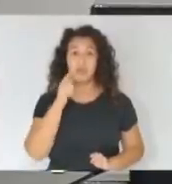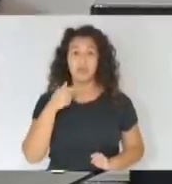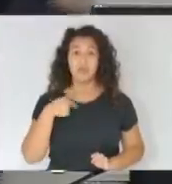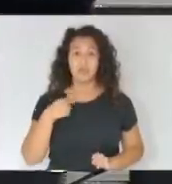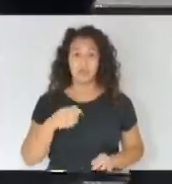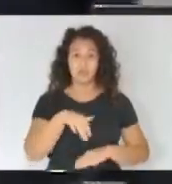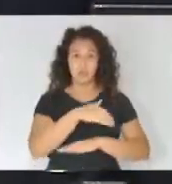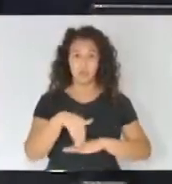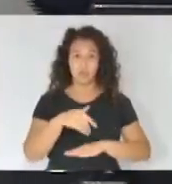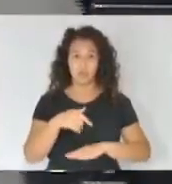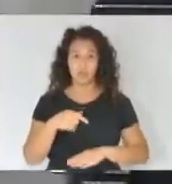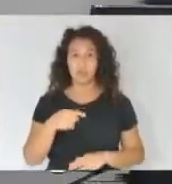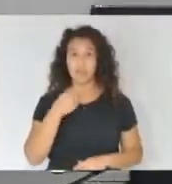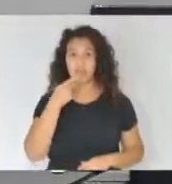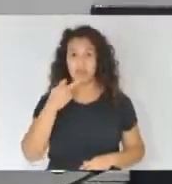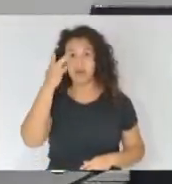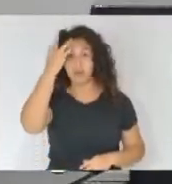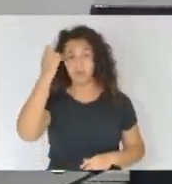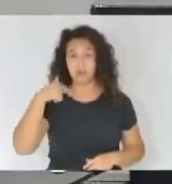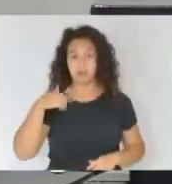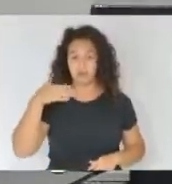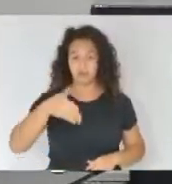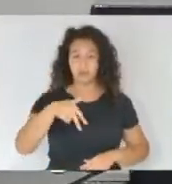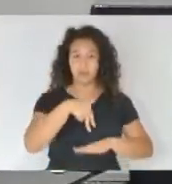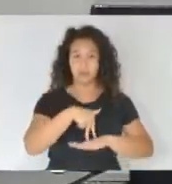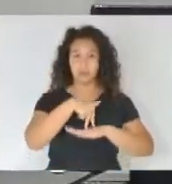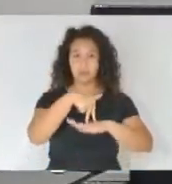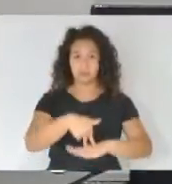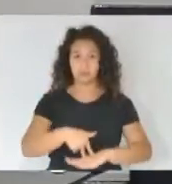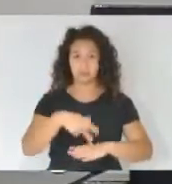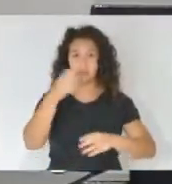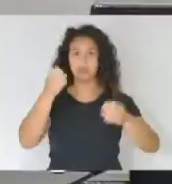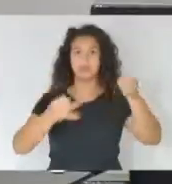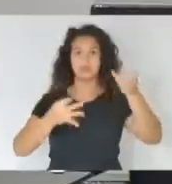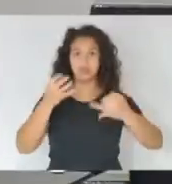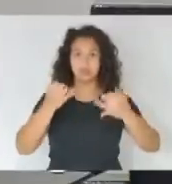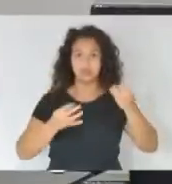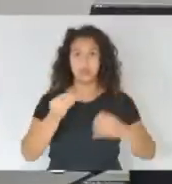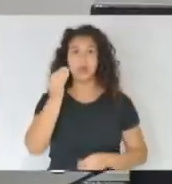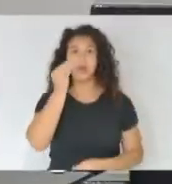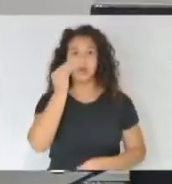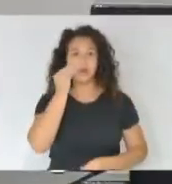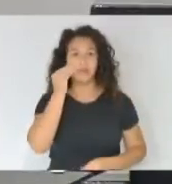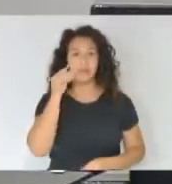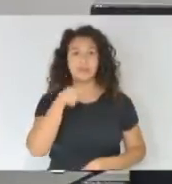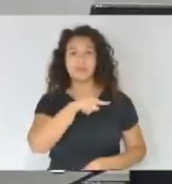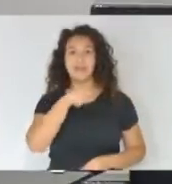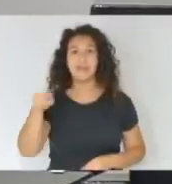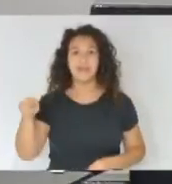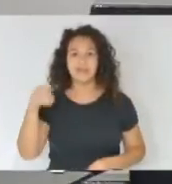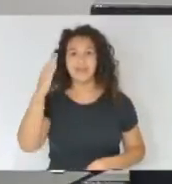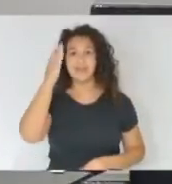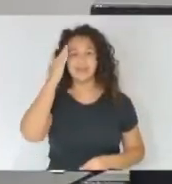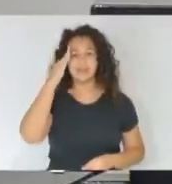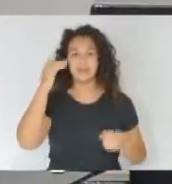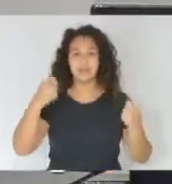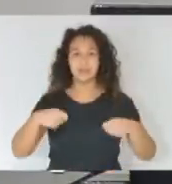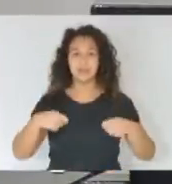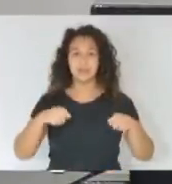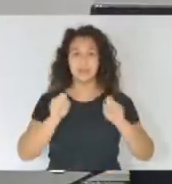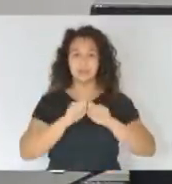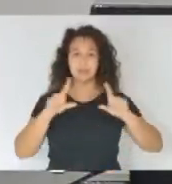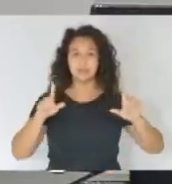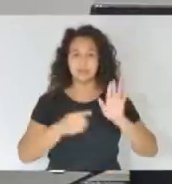Amanhã aqui na audiência pública, eu vou subir aqui e eu vou mostrar para eles tudo o que eles precisam saber. E eu vou mostrar porque eu fui nas